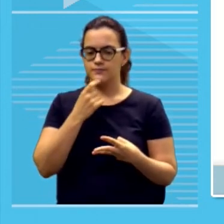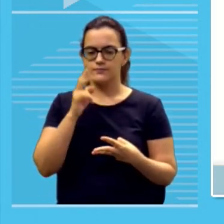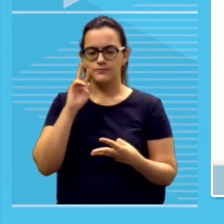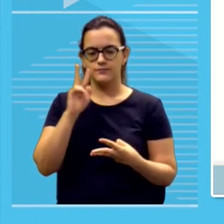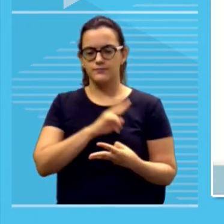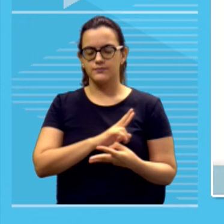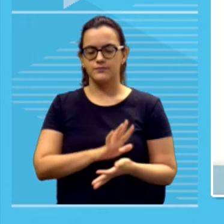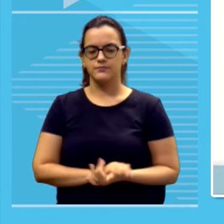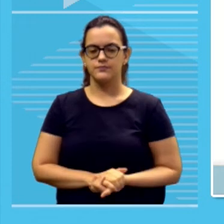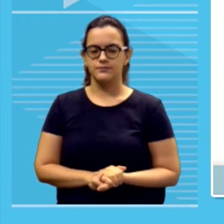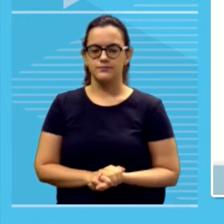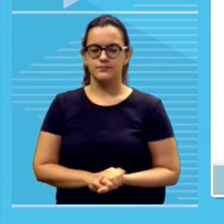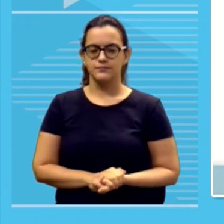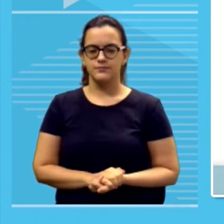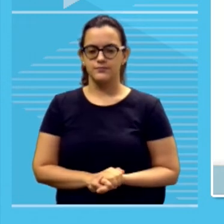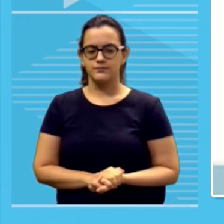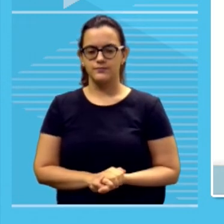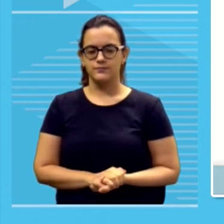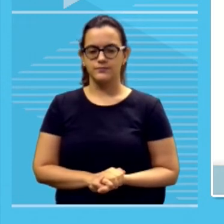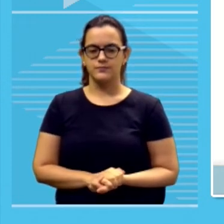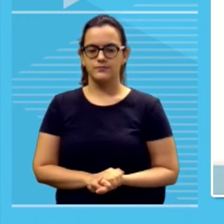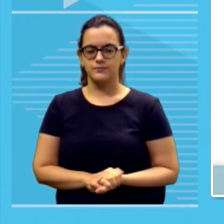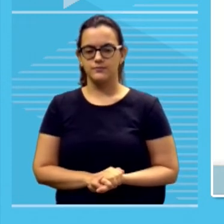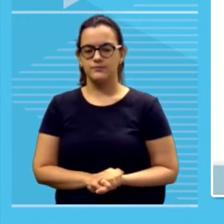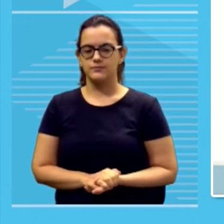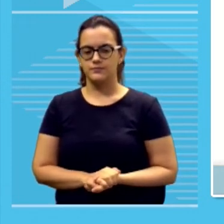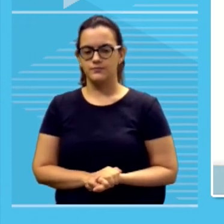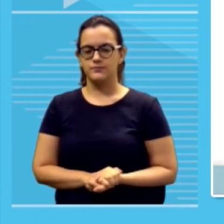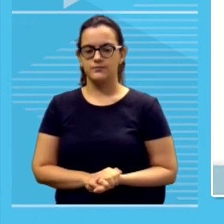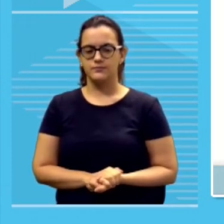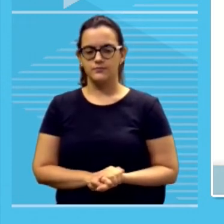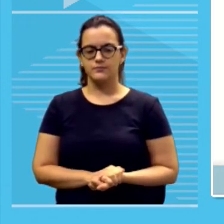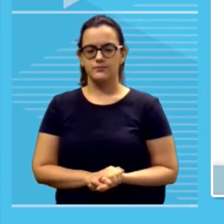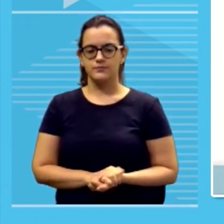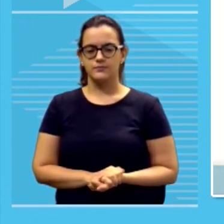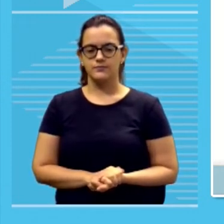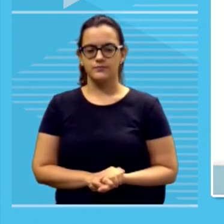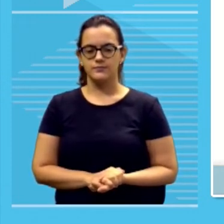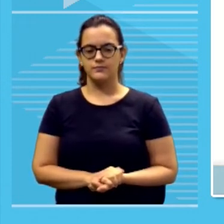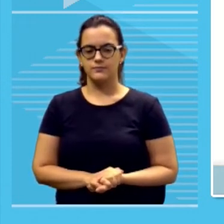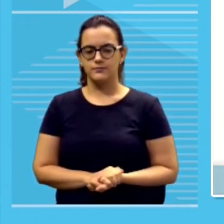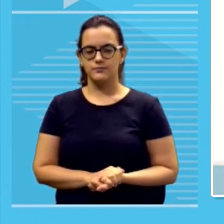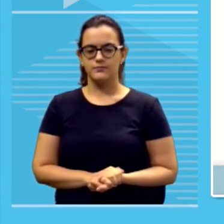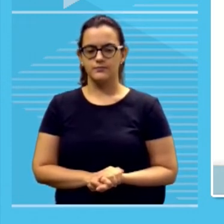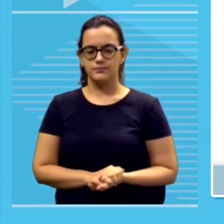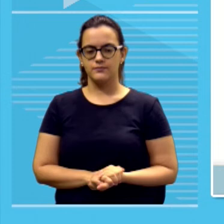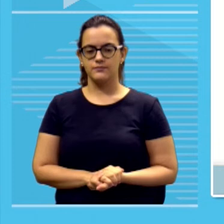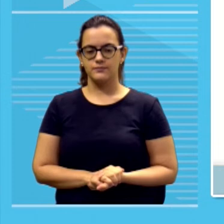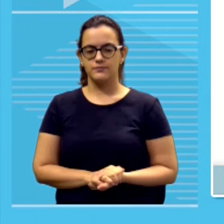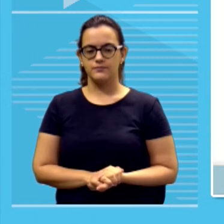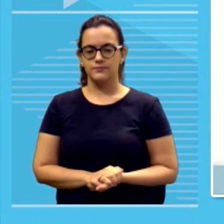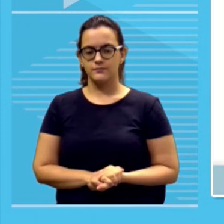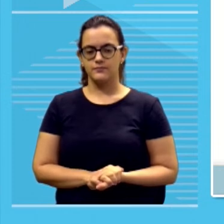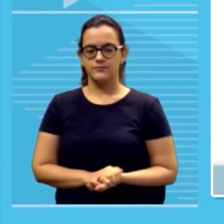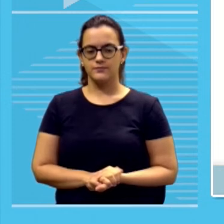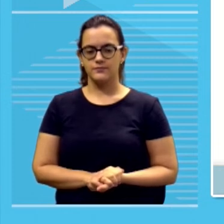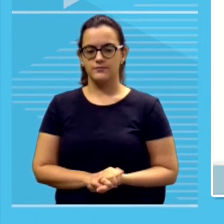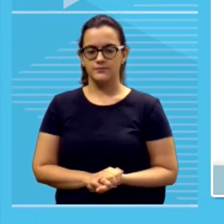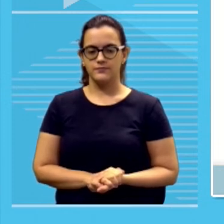quadrado mais -6 - 2 vai dar - 8 ao